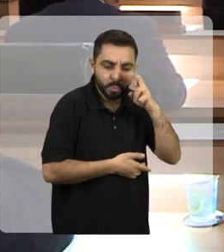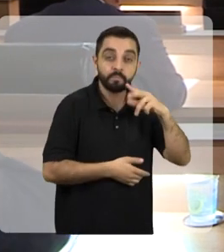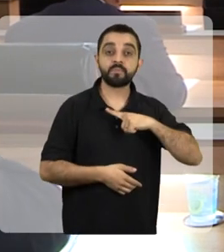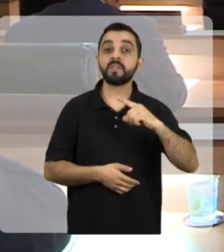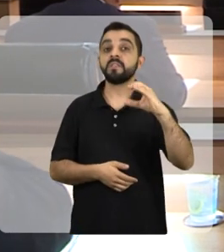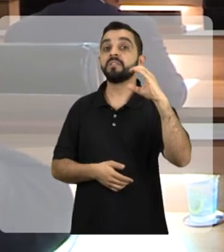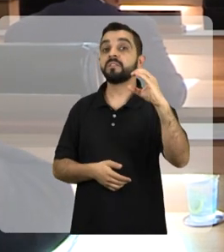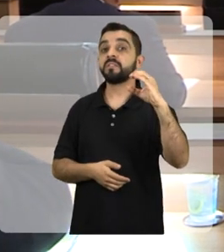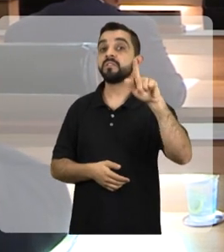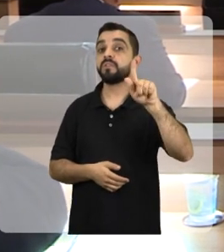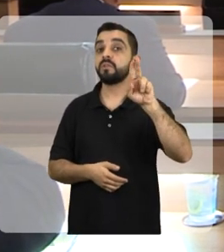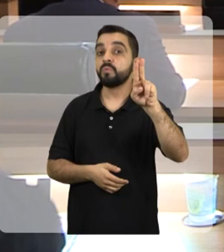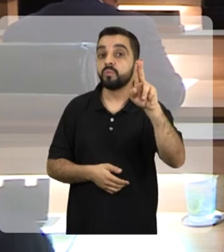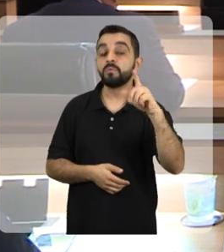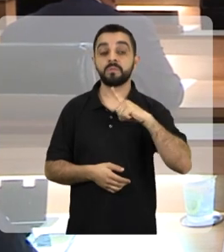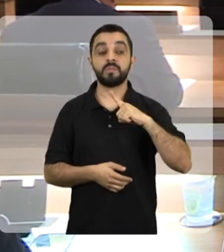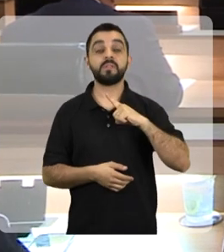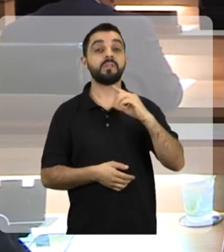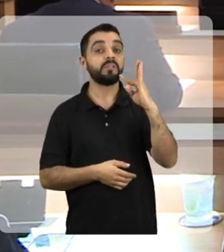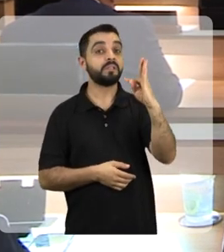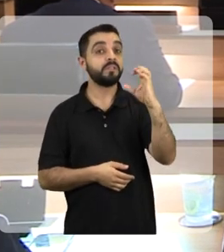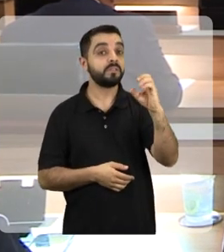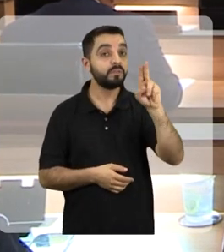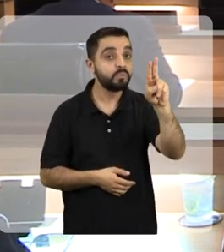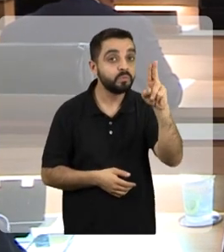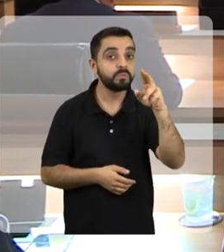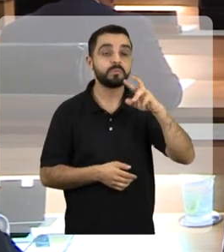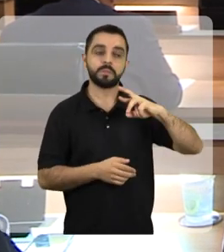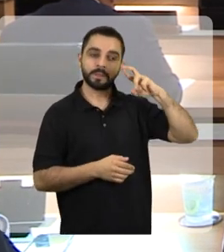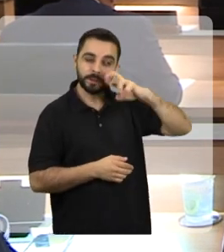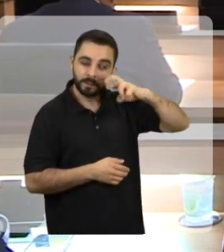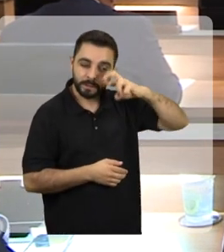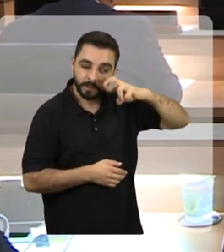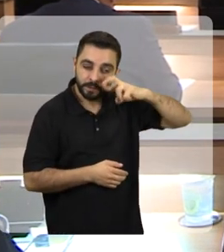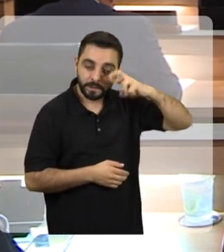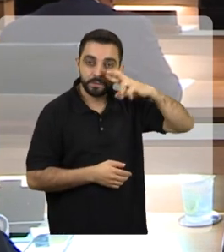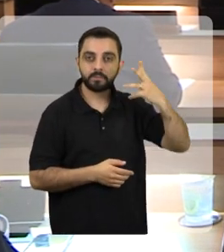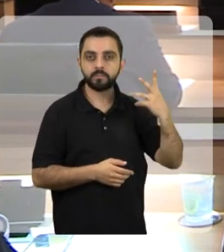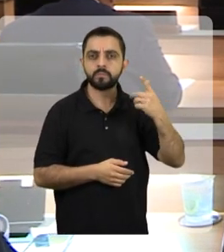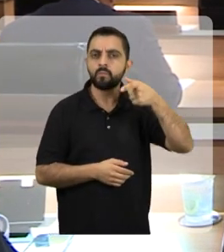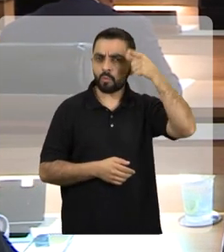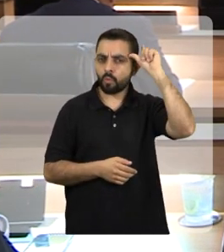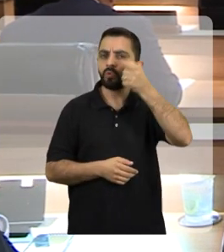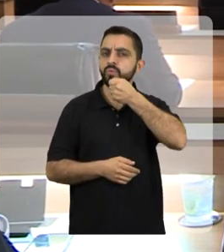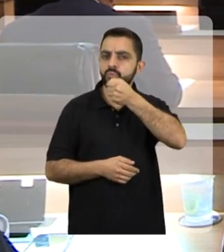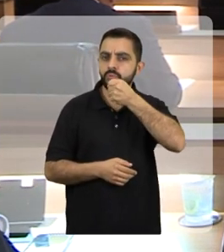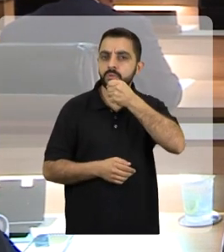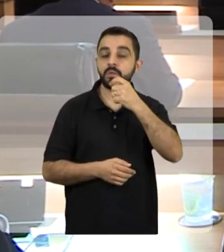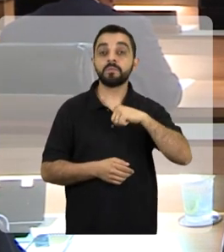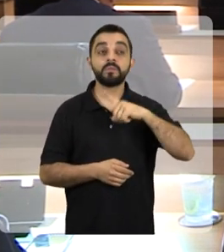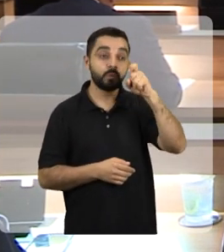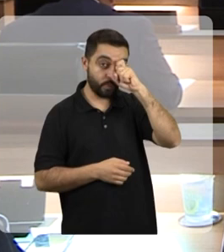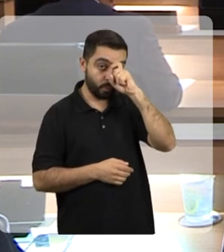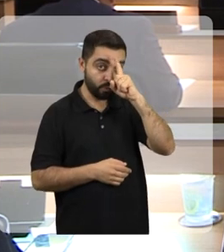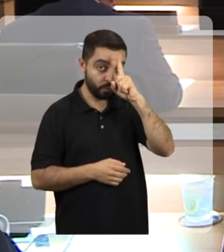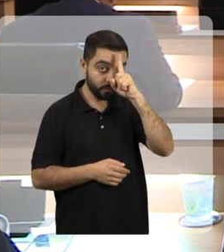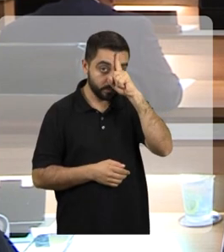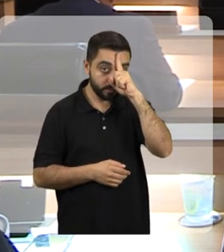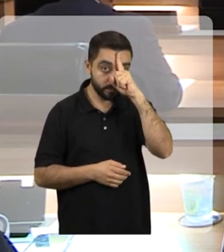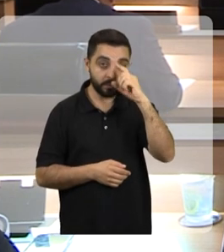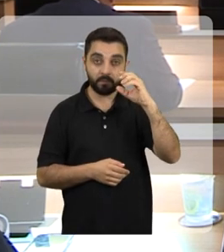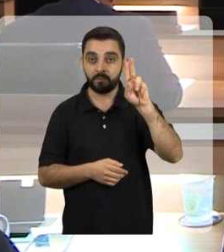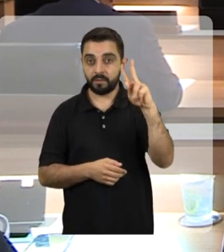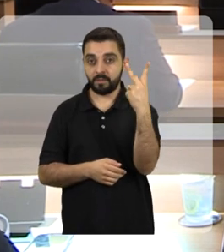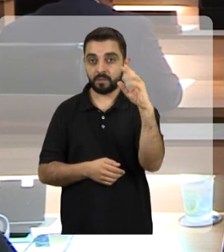Controladoria Geral da União, o TCU, Tribunal de Contas da União. Como eu disse ontem numa entrevista no Bom Dia Paraná, lá no Hospital de Clínicas existe uma sala